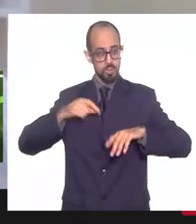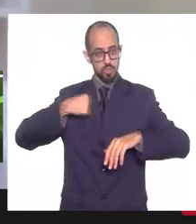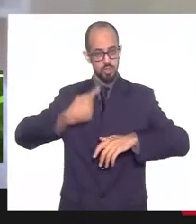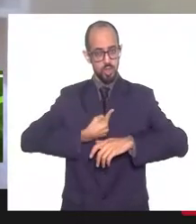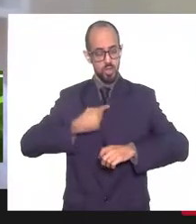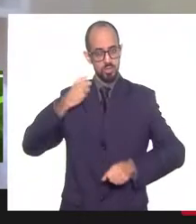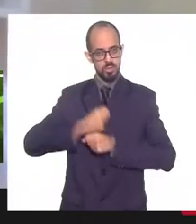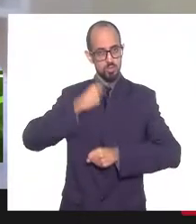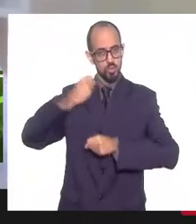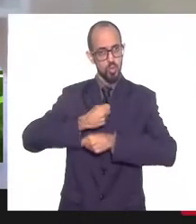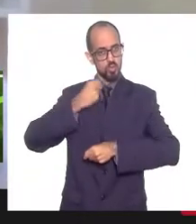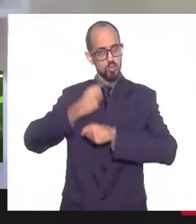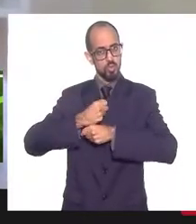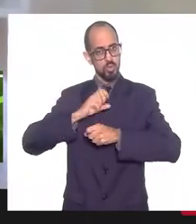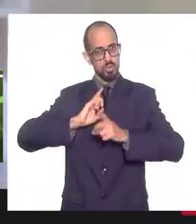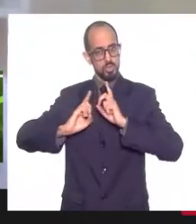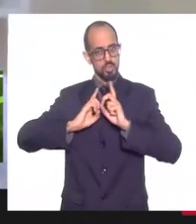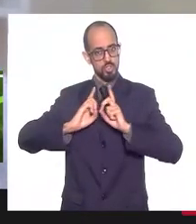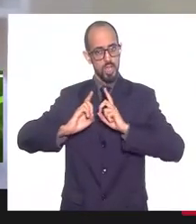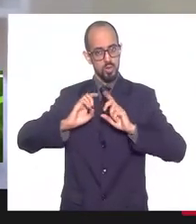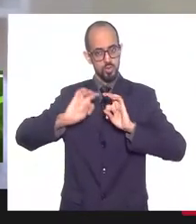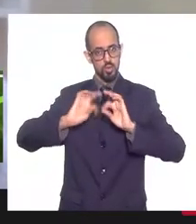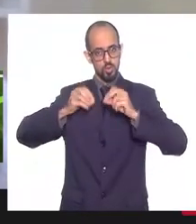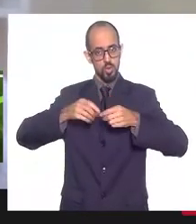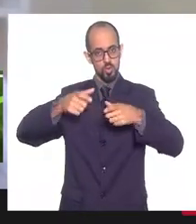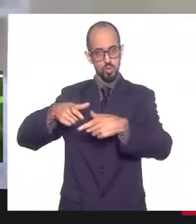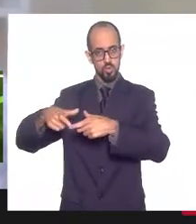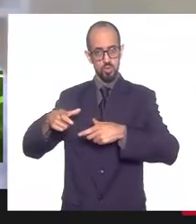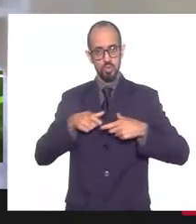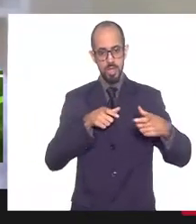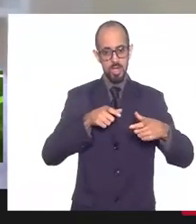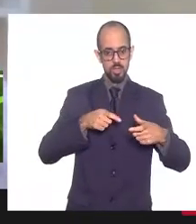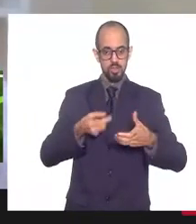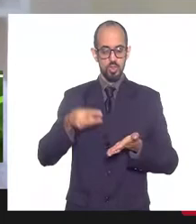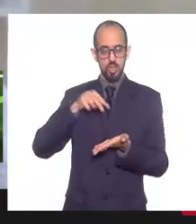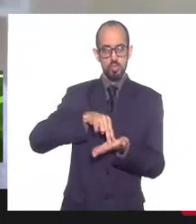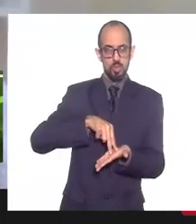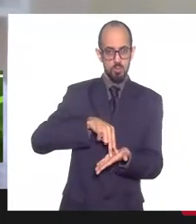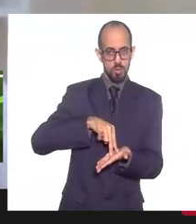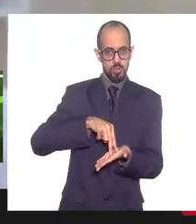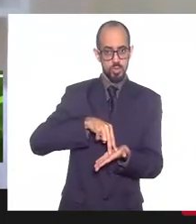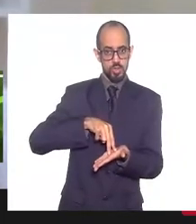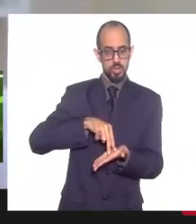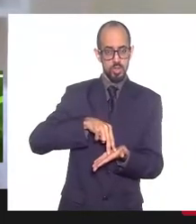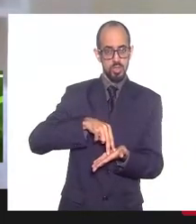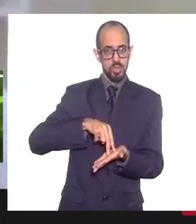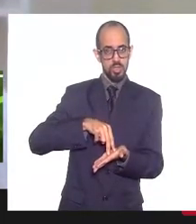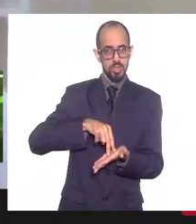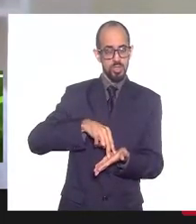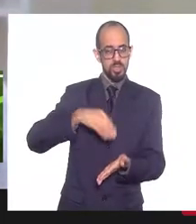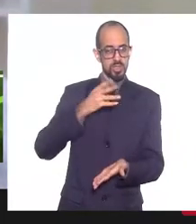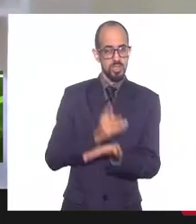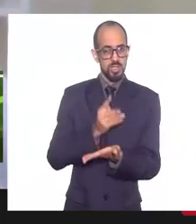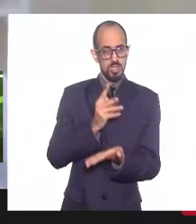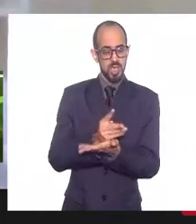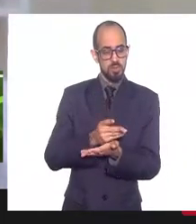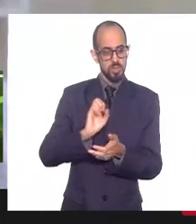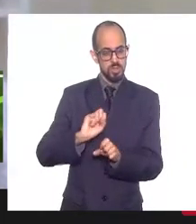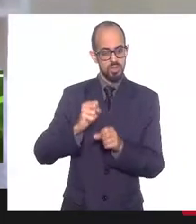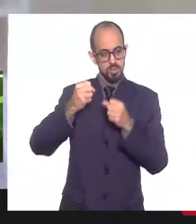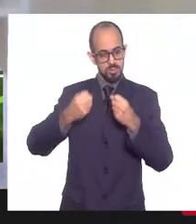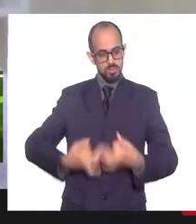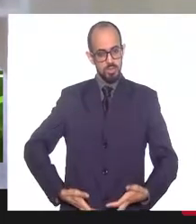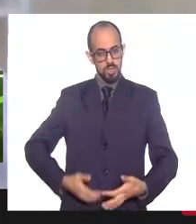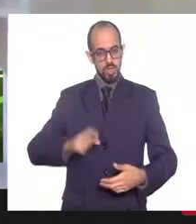esse diálogo em todos os espaços onde estamos. E cada vez mais estamos pregando o Ubuntu.